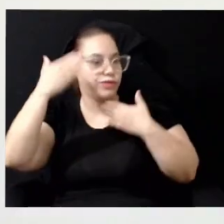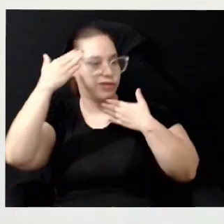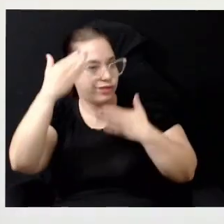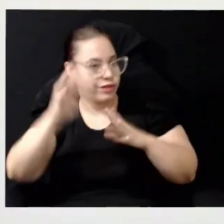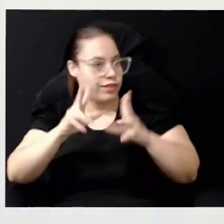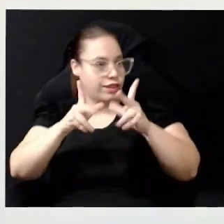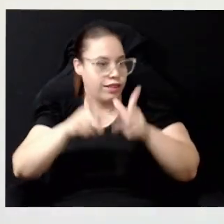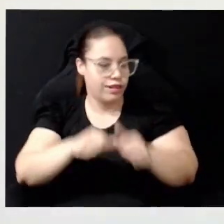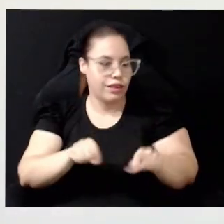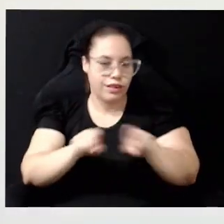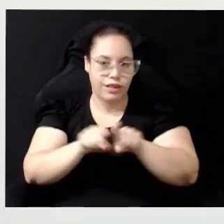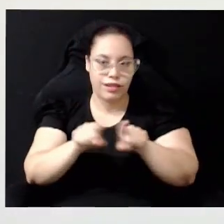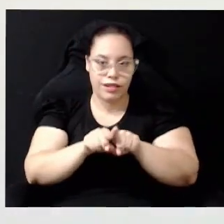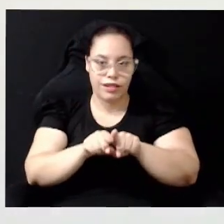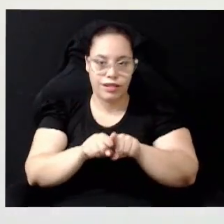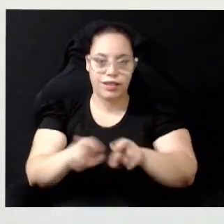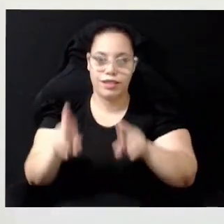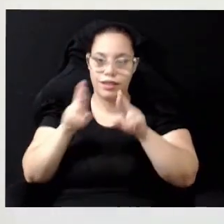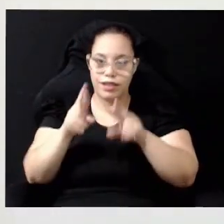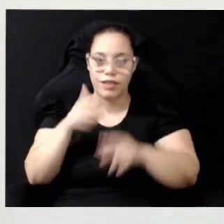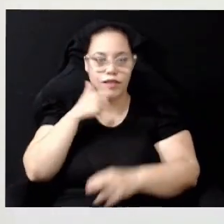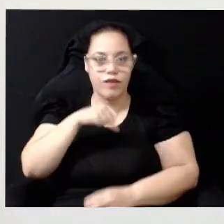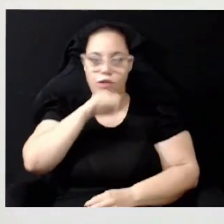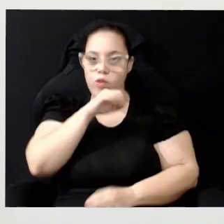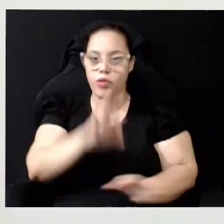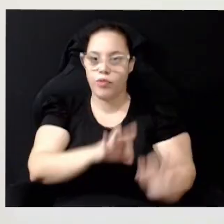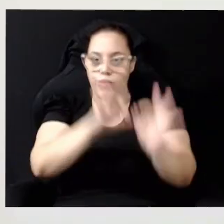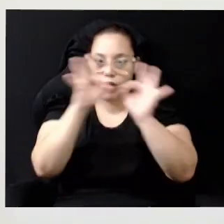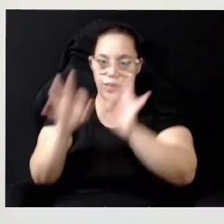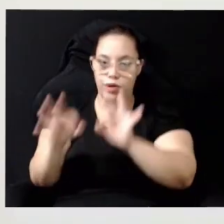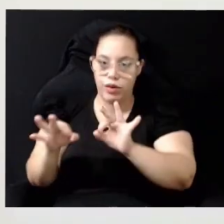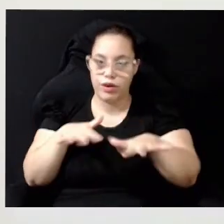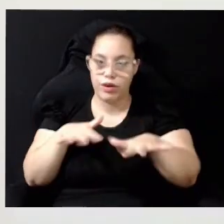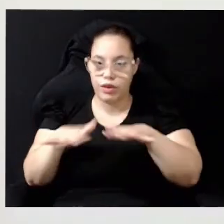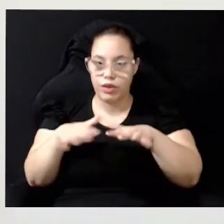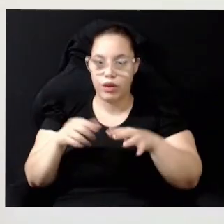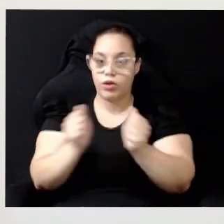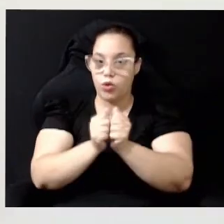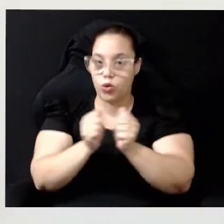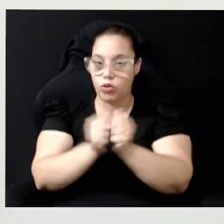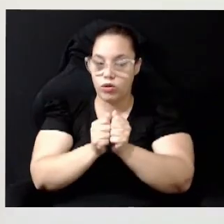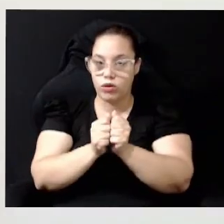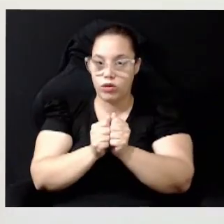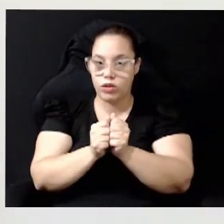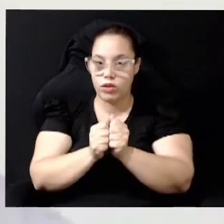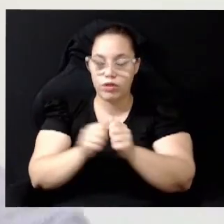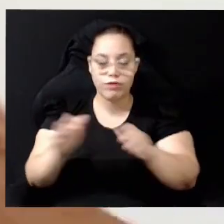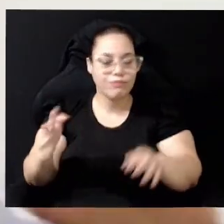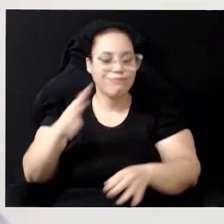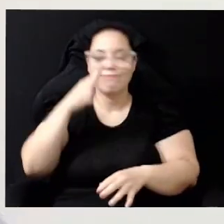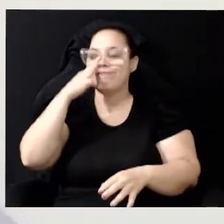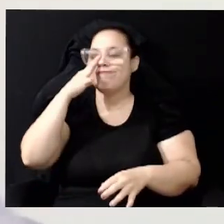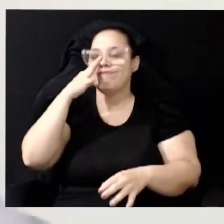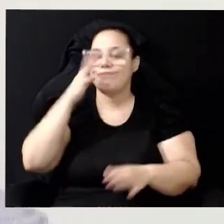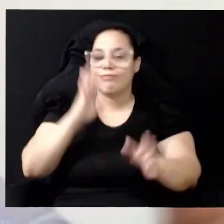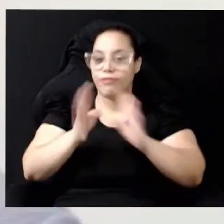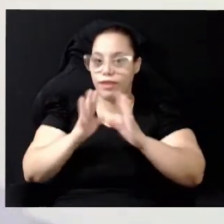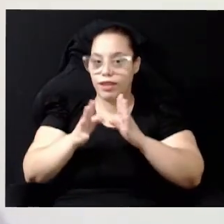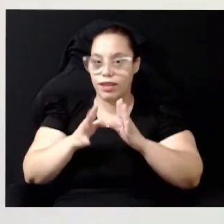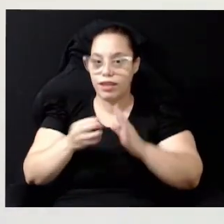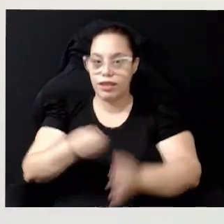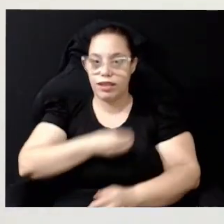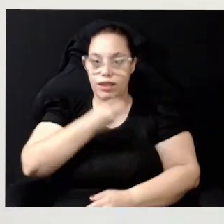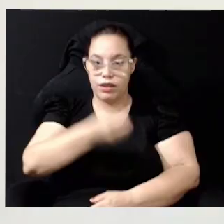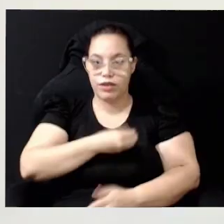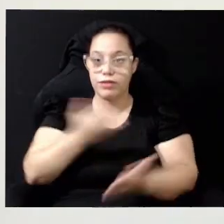Eu agradeço a todos vocês também e espero que todos os pais que estejam vendo esse momento aqui conosco sintam-se inspirados, né, nesse período que a